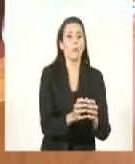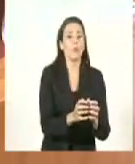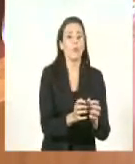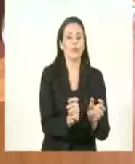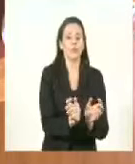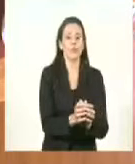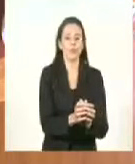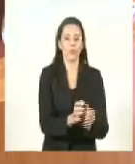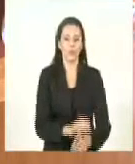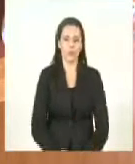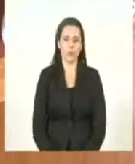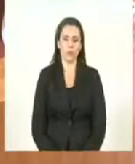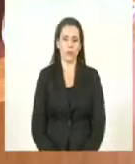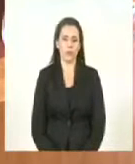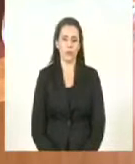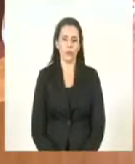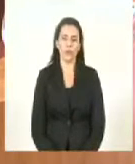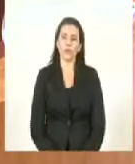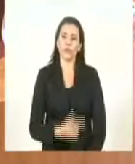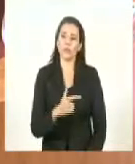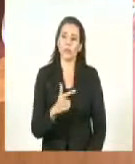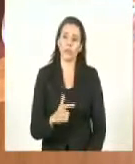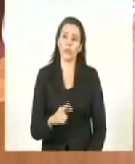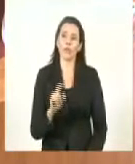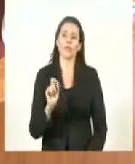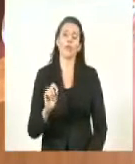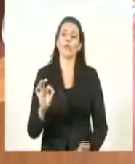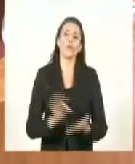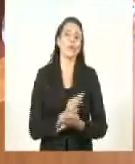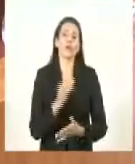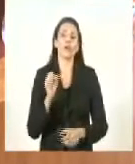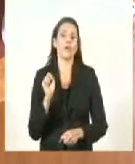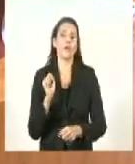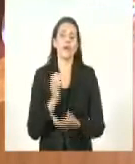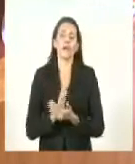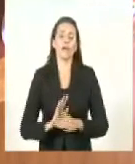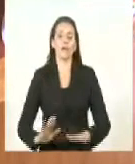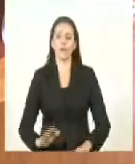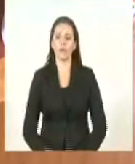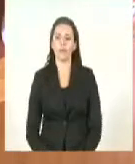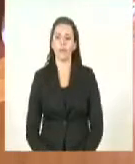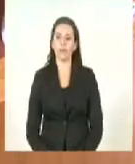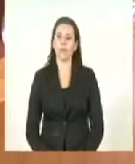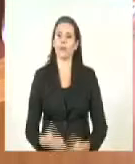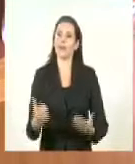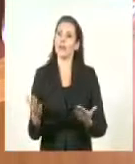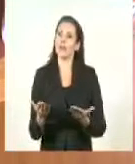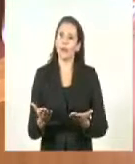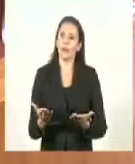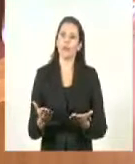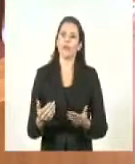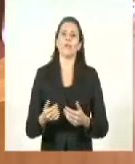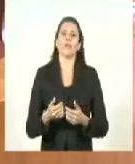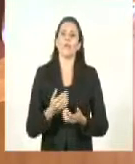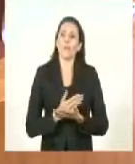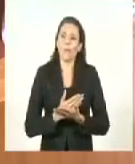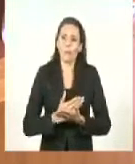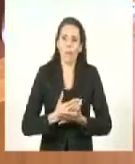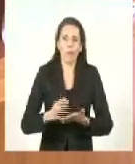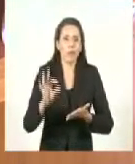processo licitatório e contrata uma emergencial, com preço abaixo do anterior. Não existe